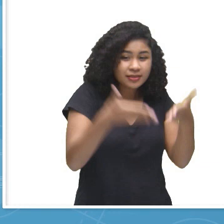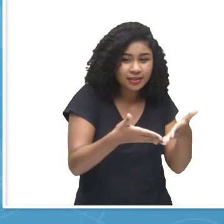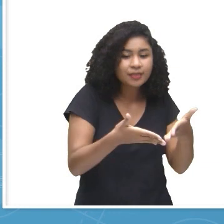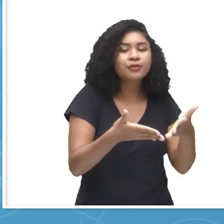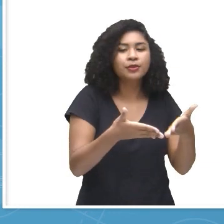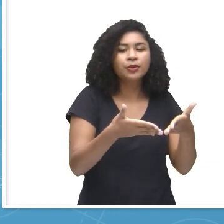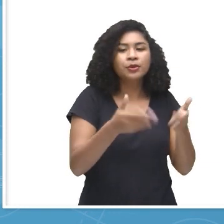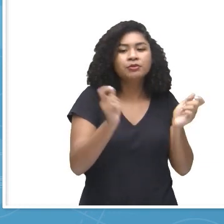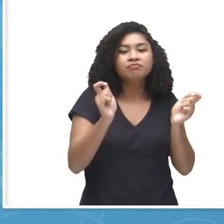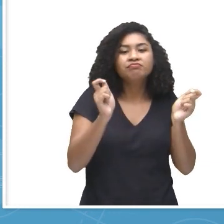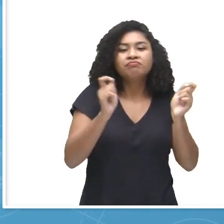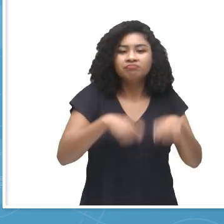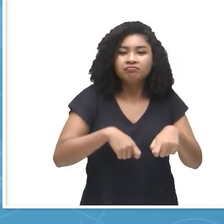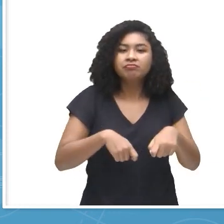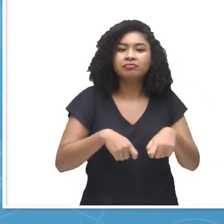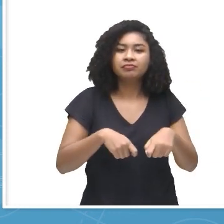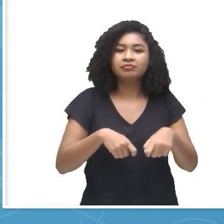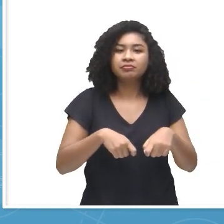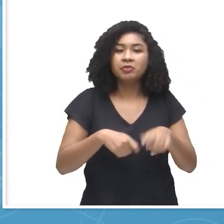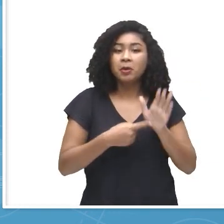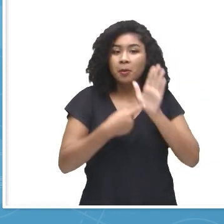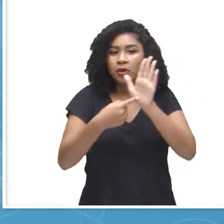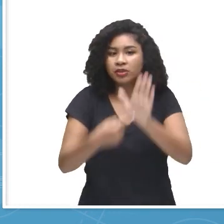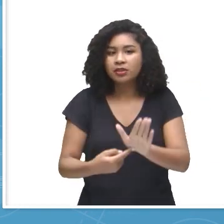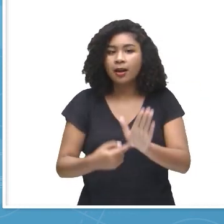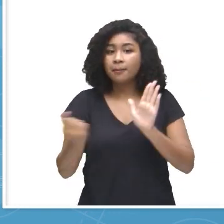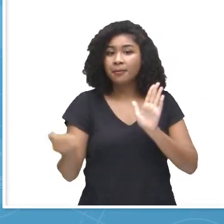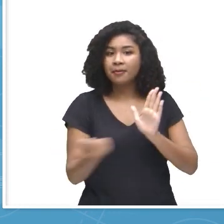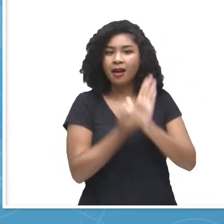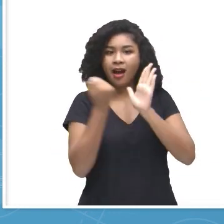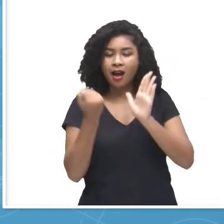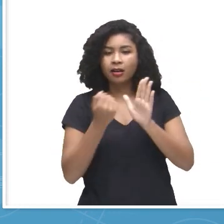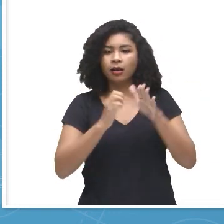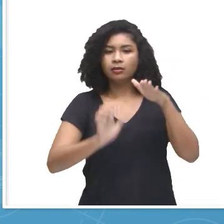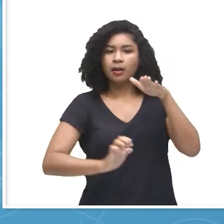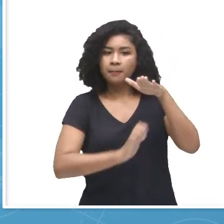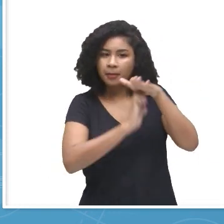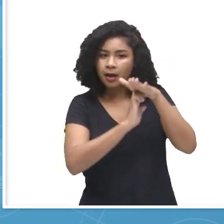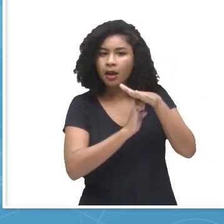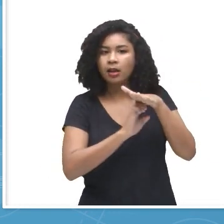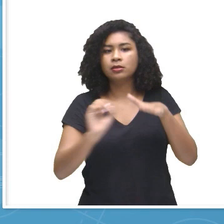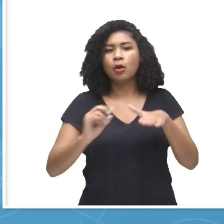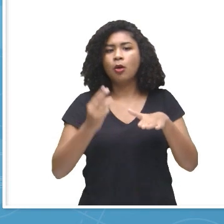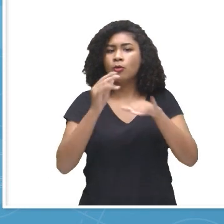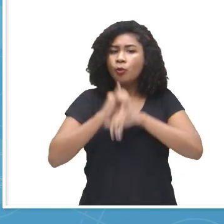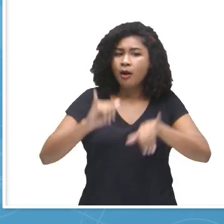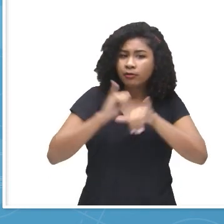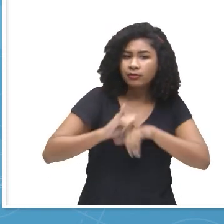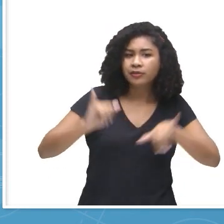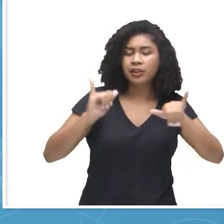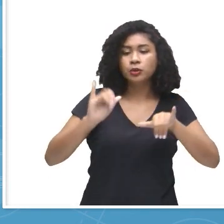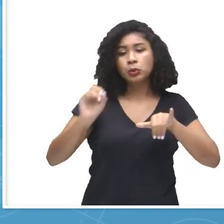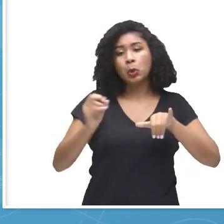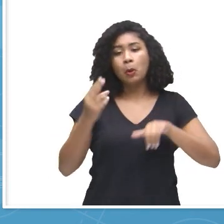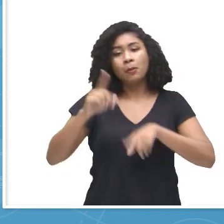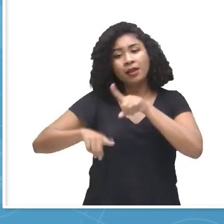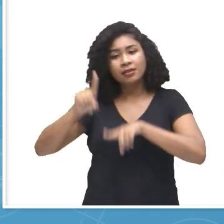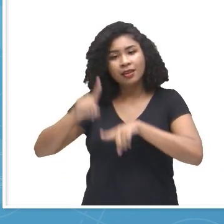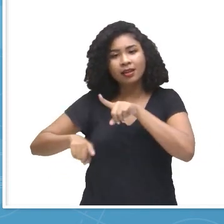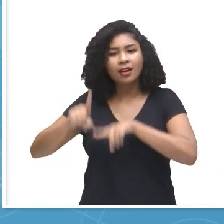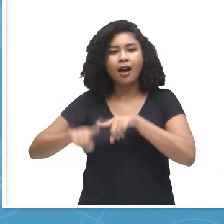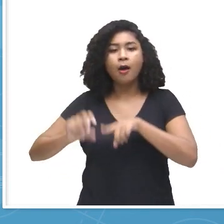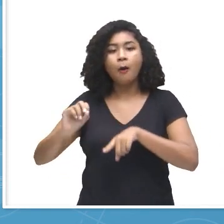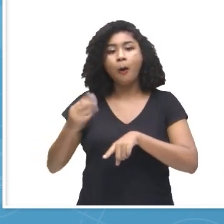produto, marca, empresa, mensagem religiosa ou ideal político que visa influenciar a atitude